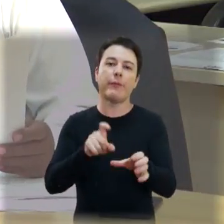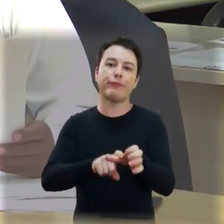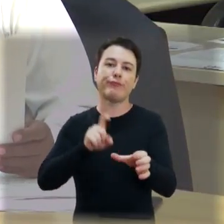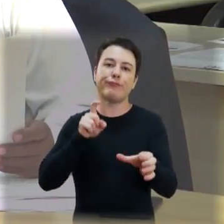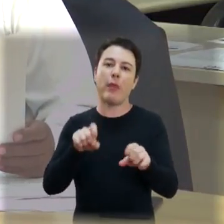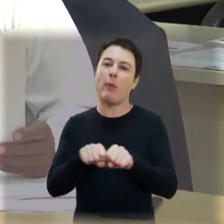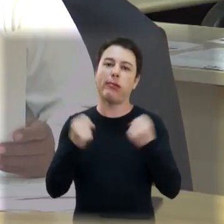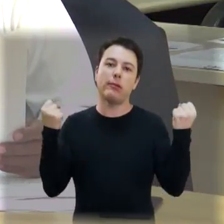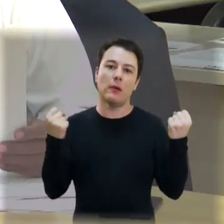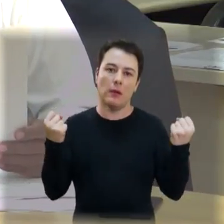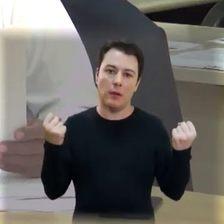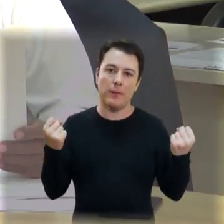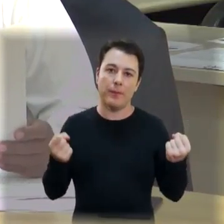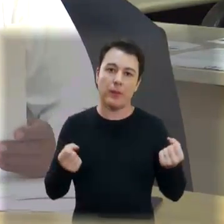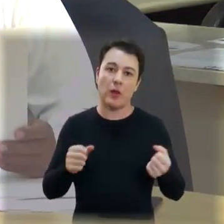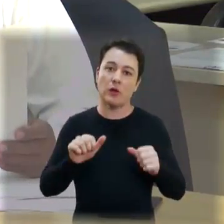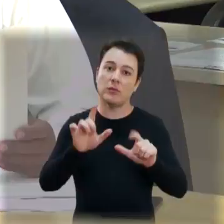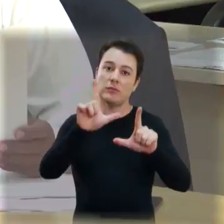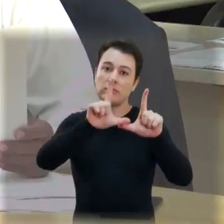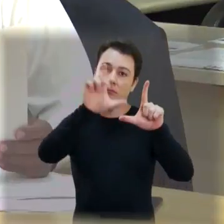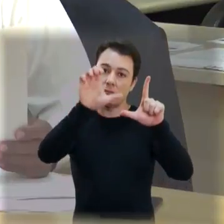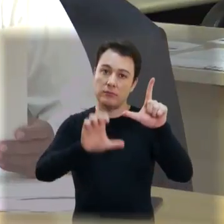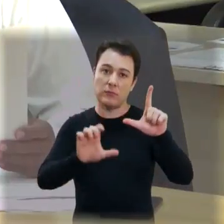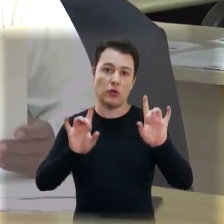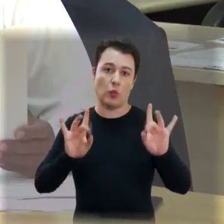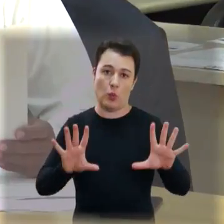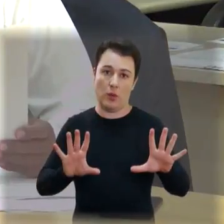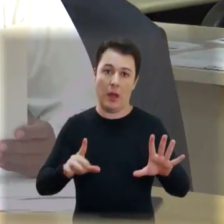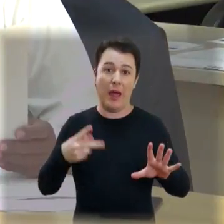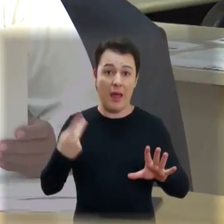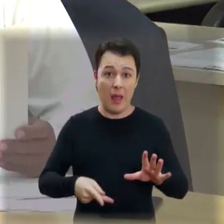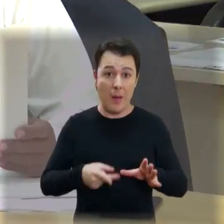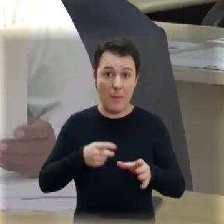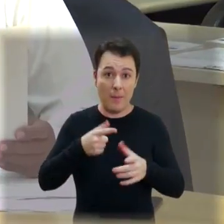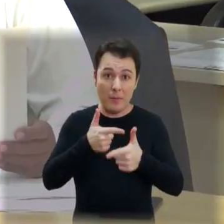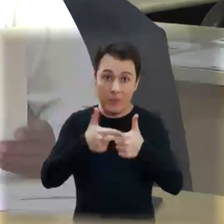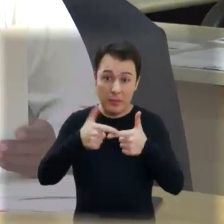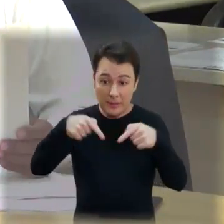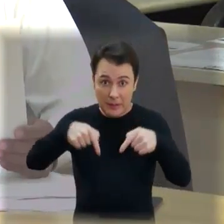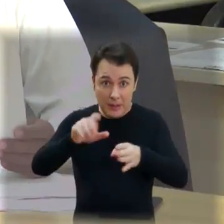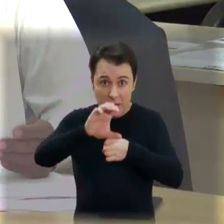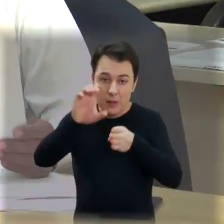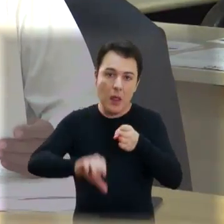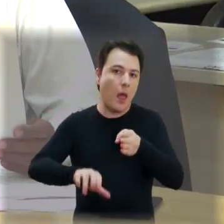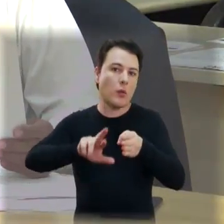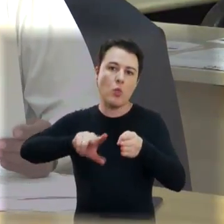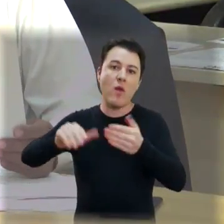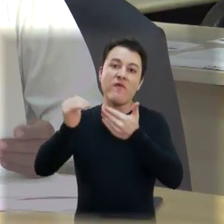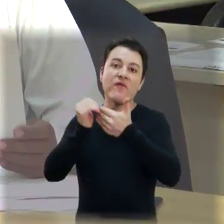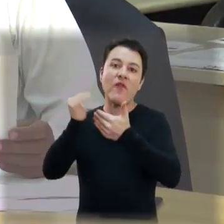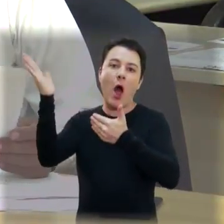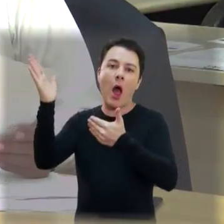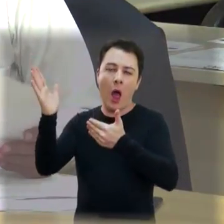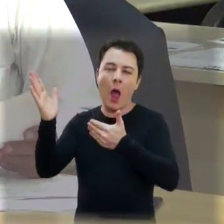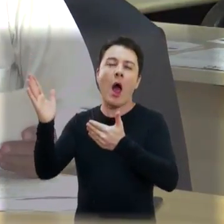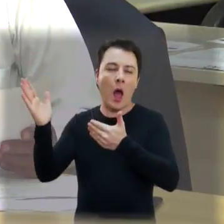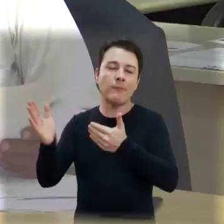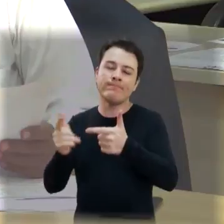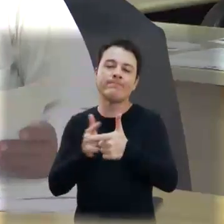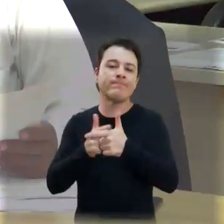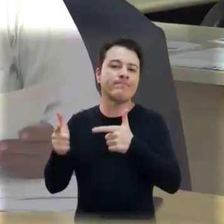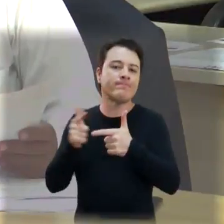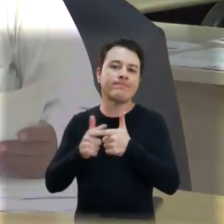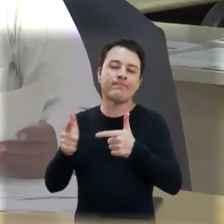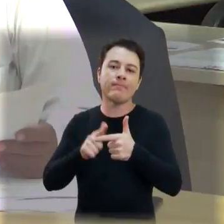transmitida somente pela TV. É um problema que ocorreu não aqui na Câmara, mas na parte externa aí, né? E